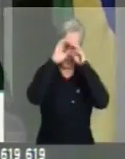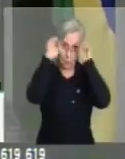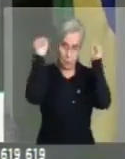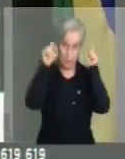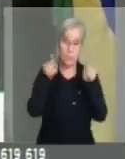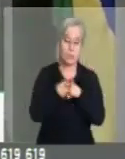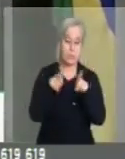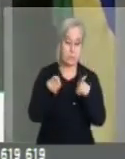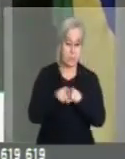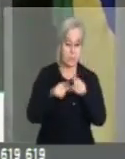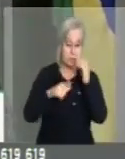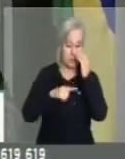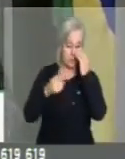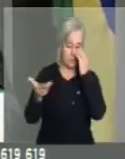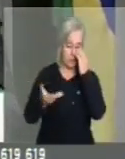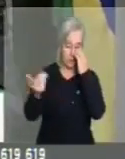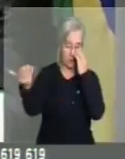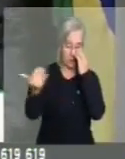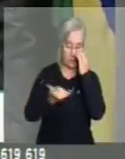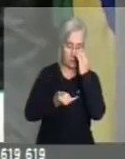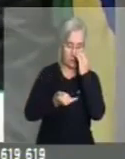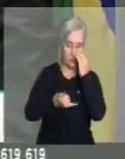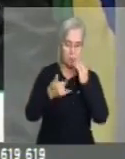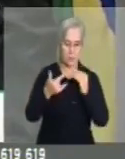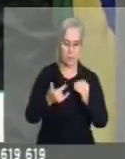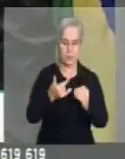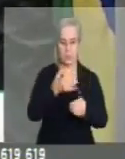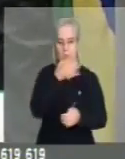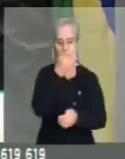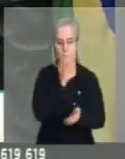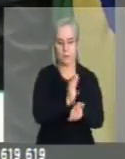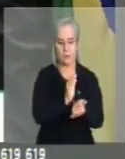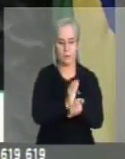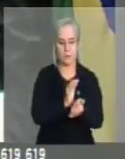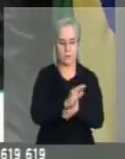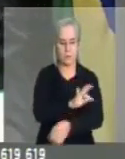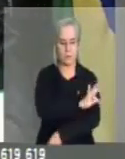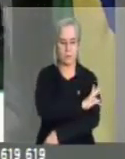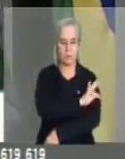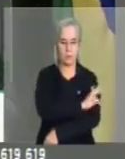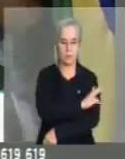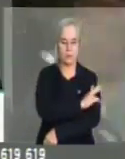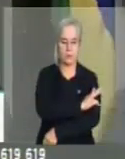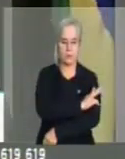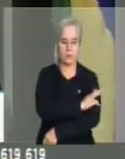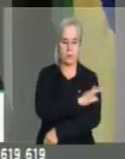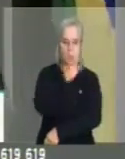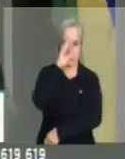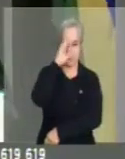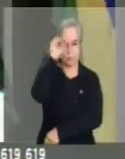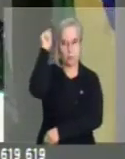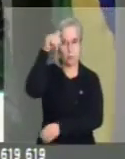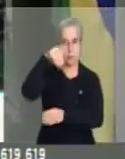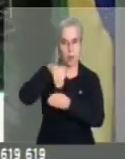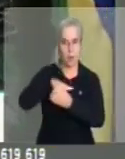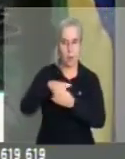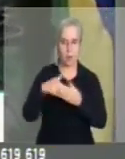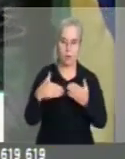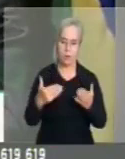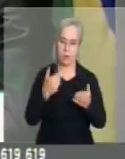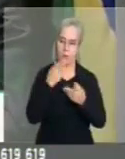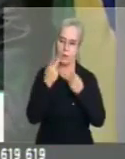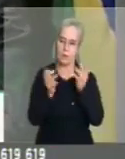de receber essa casa um parecer técnico da mais alta corte do Tribunal Superior Eleitoral. São